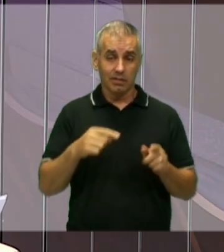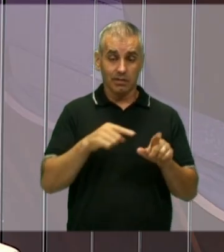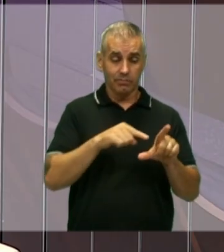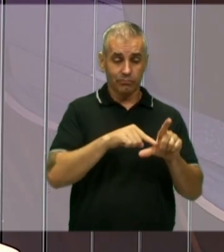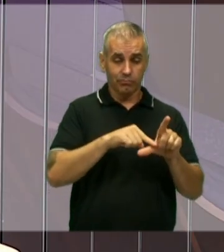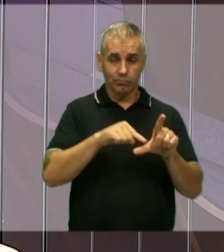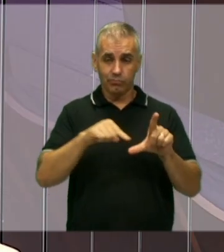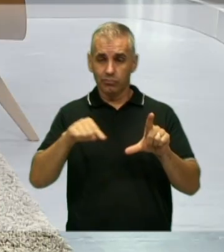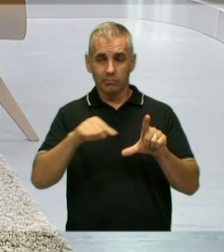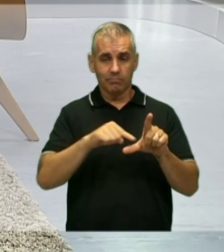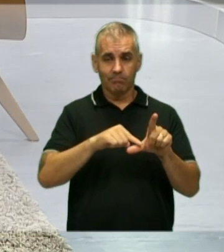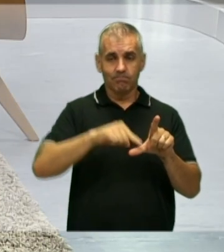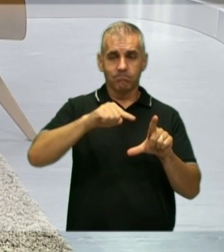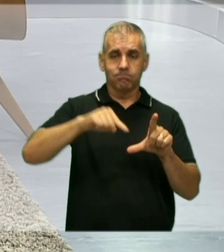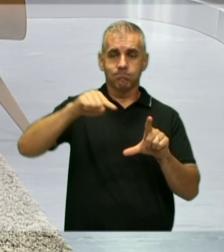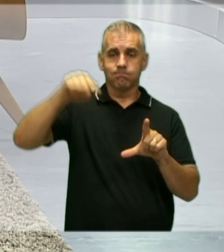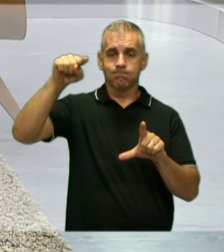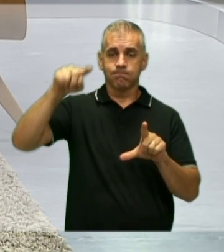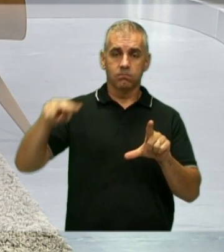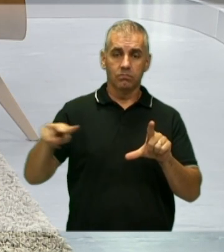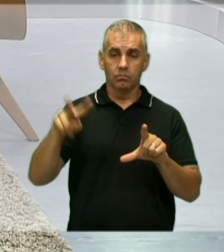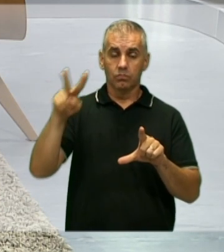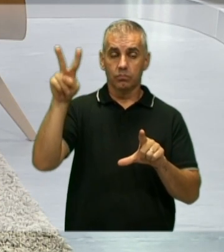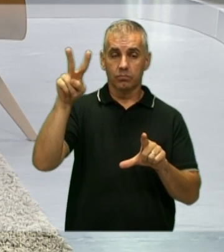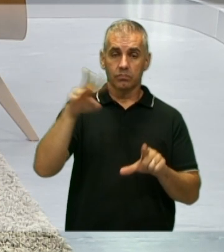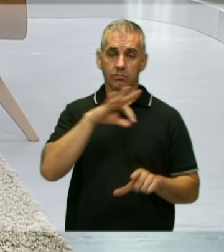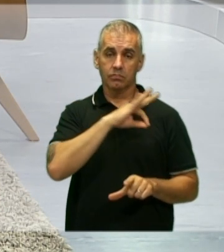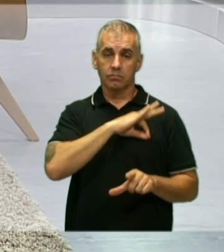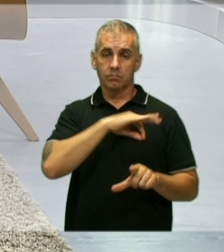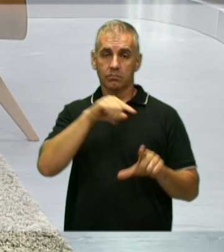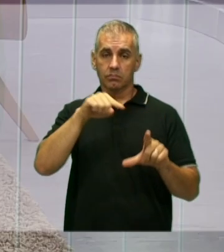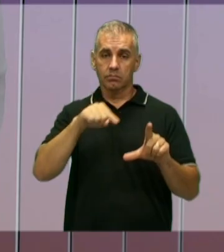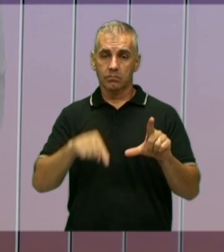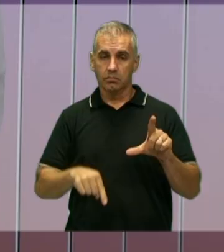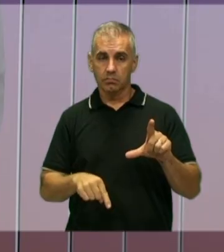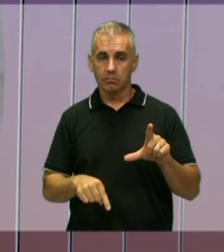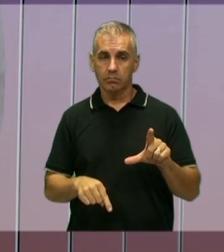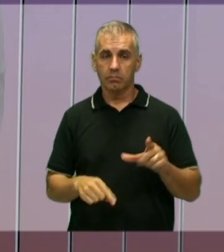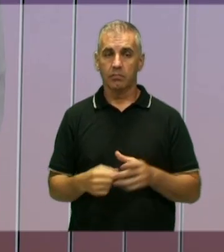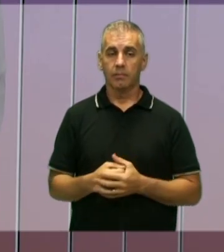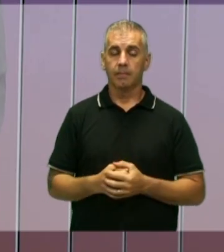inclinada de valores, não é, vereador? E não tinha música que falava, e ó, isso aqui, ó.